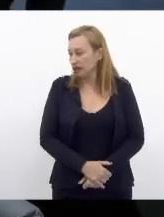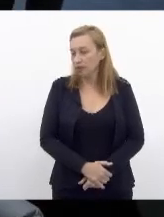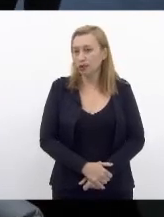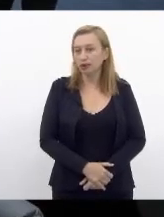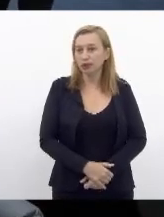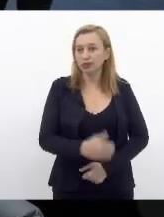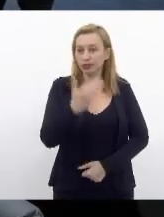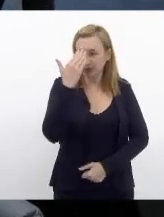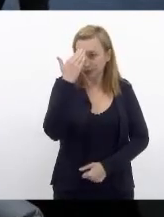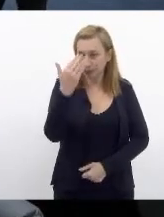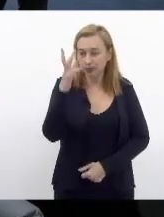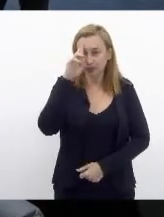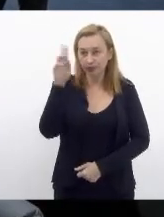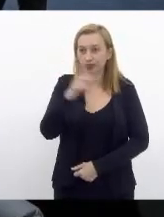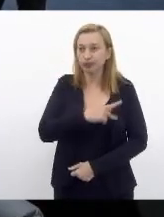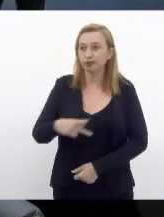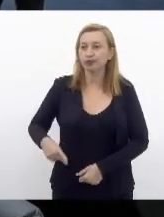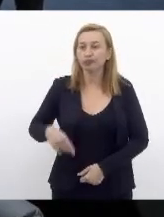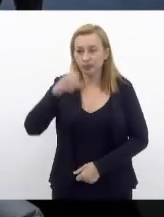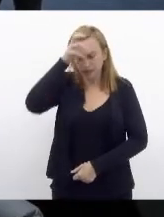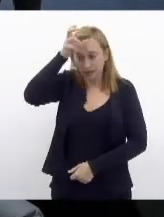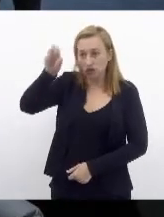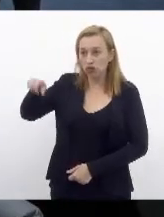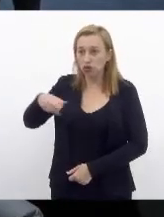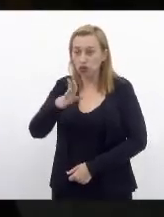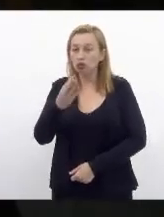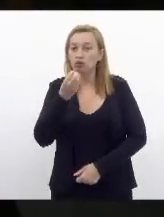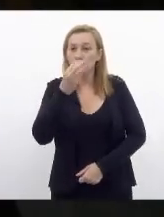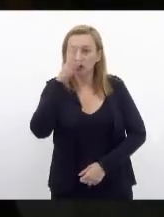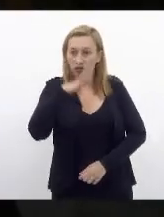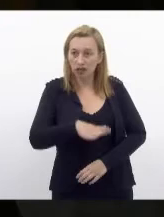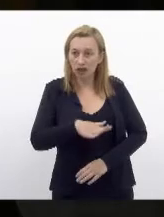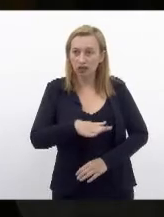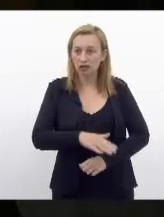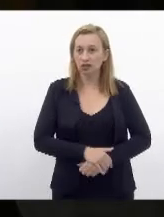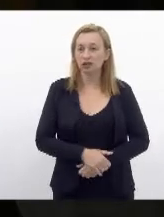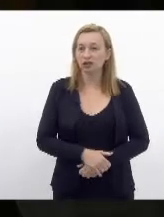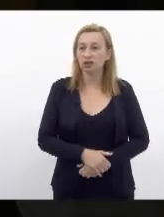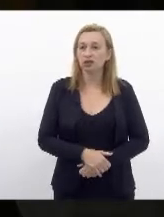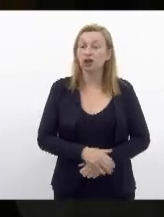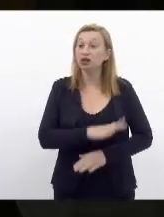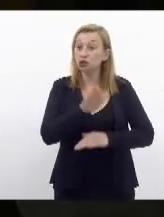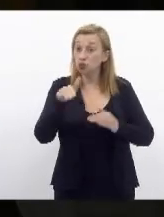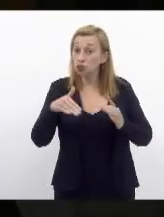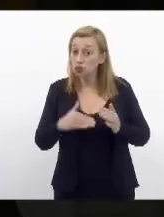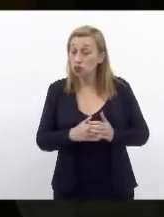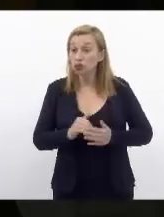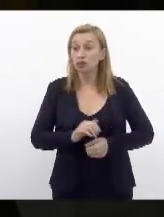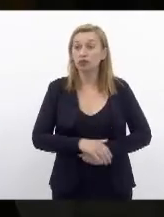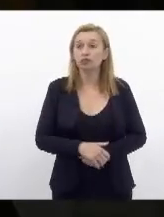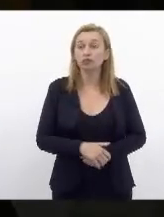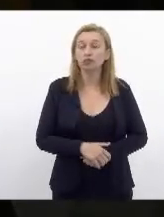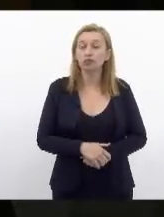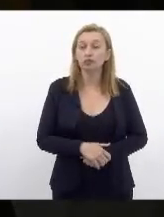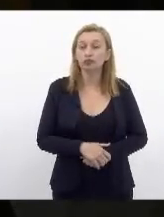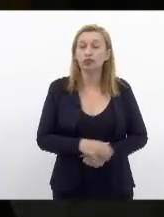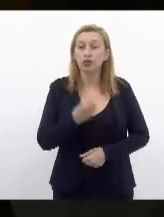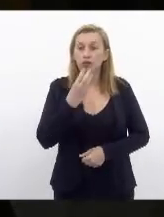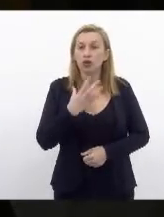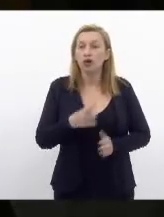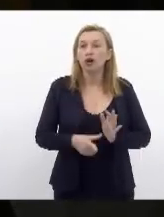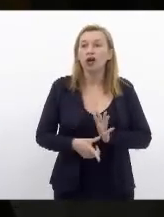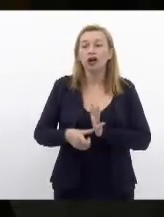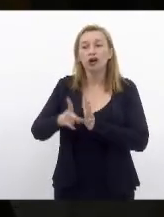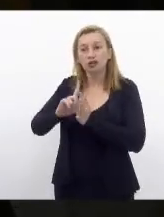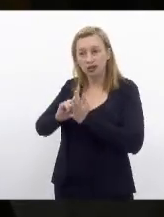Obrigado, presidente Chaju. Boa tarde a todos. Bom, antes